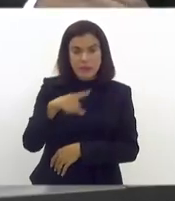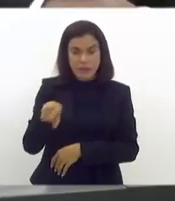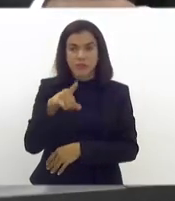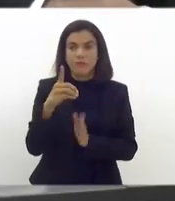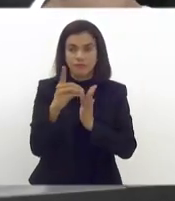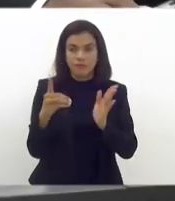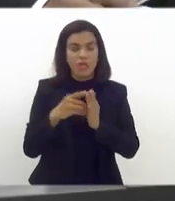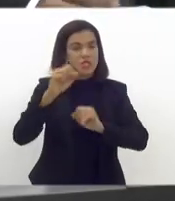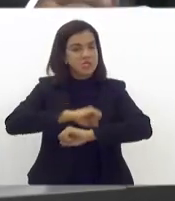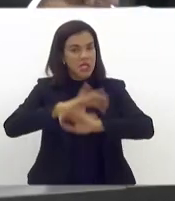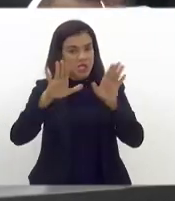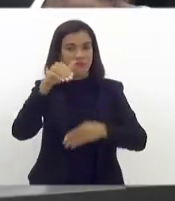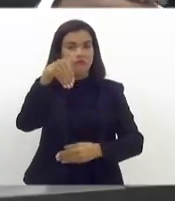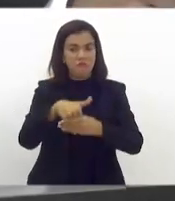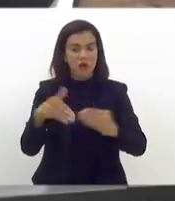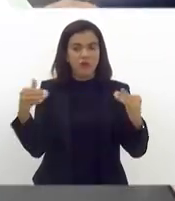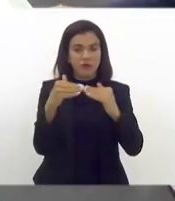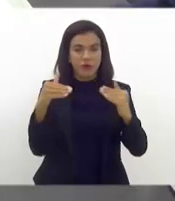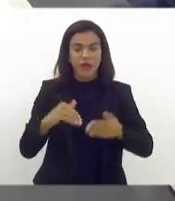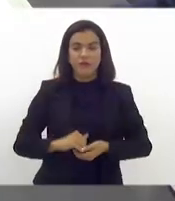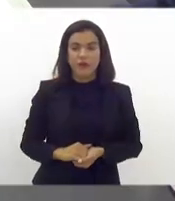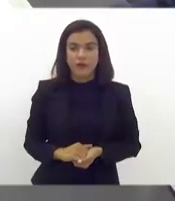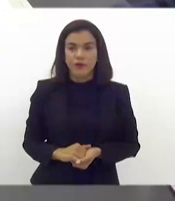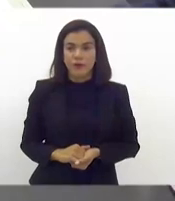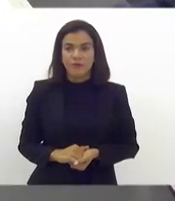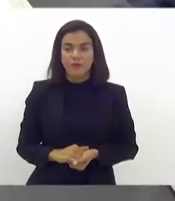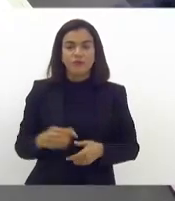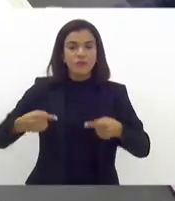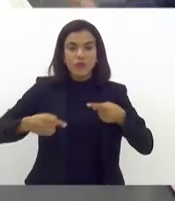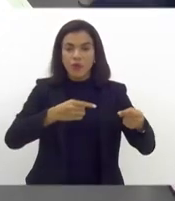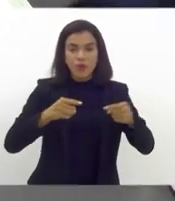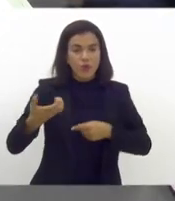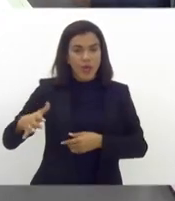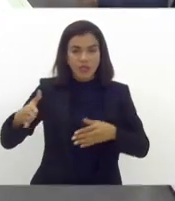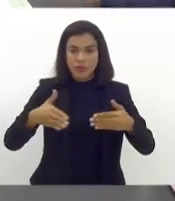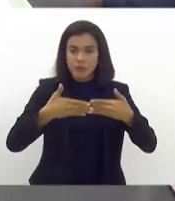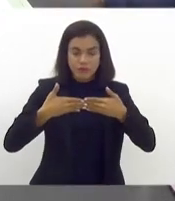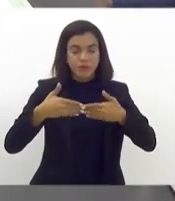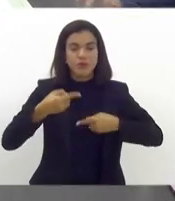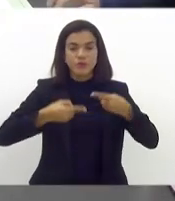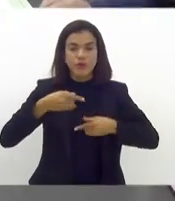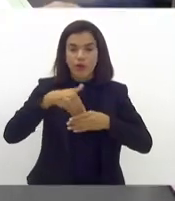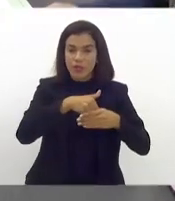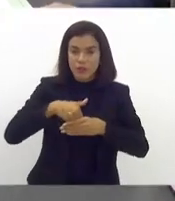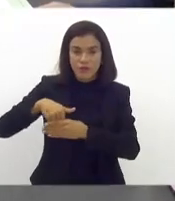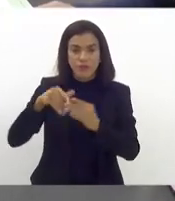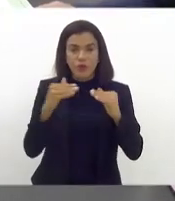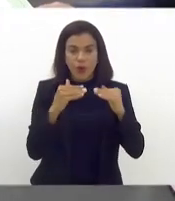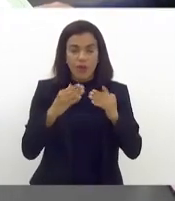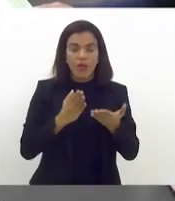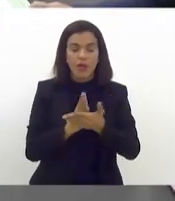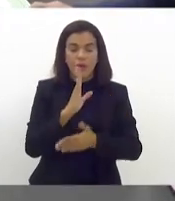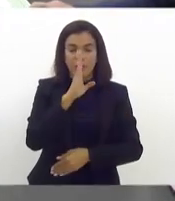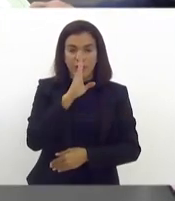Estou esclarecido e voto favorável. Perfeito. Em discussão, não havendo quem queira discutir, encerrada a discussão, em votação, seus que aprovam, permaneçam como estão,